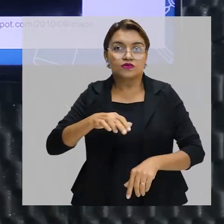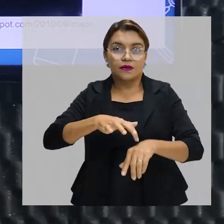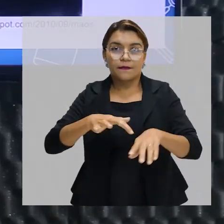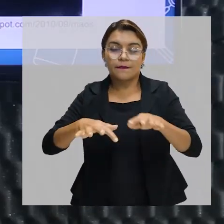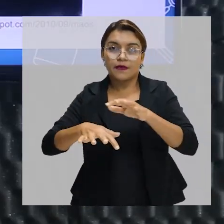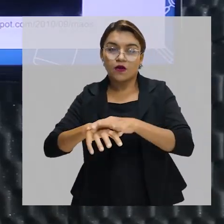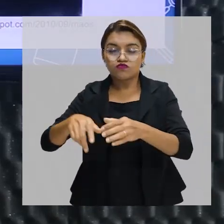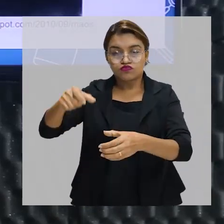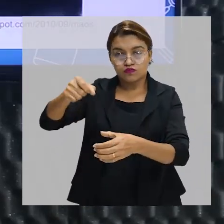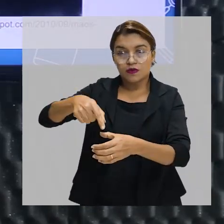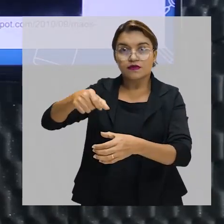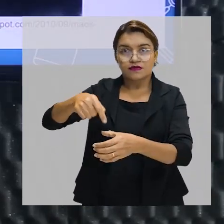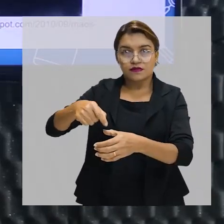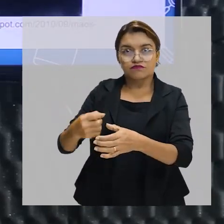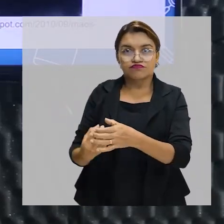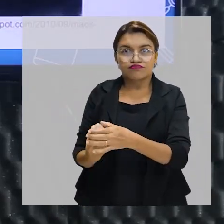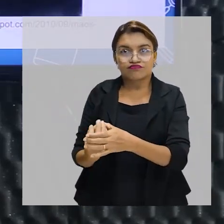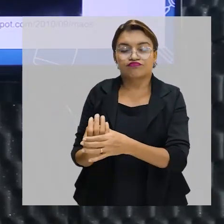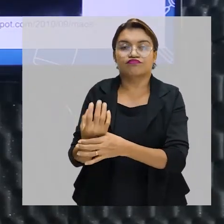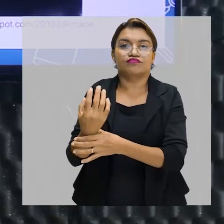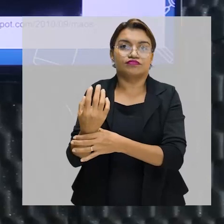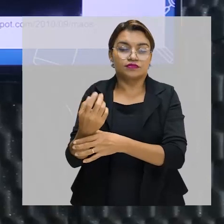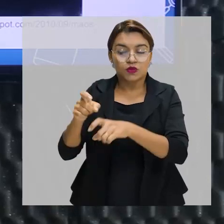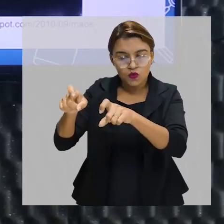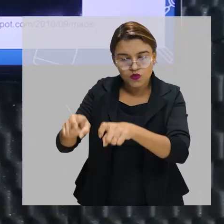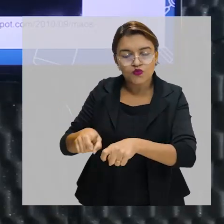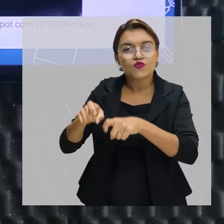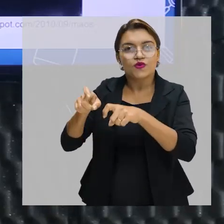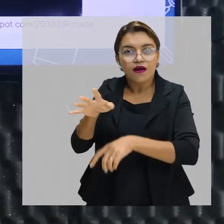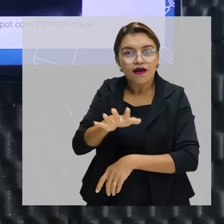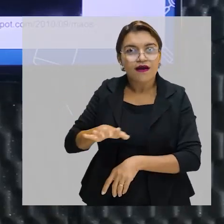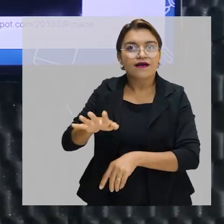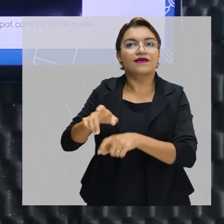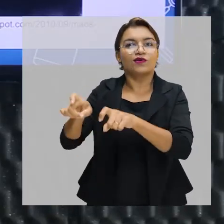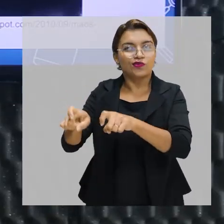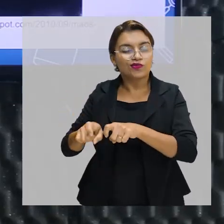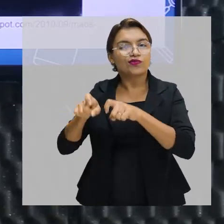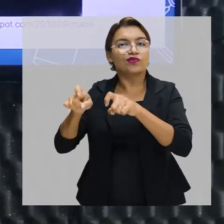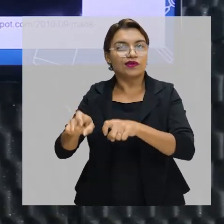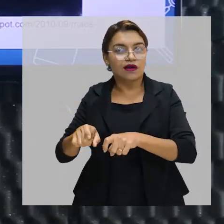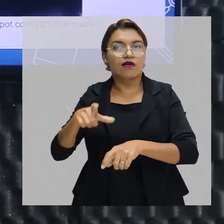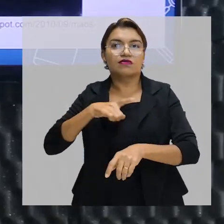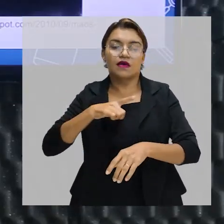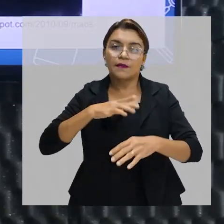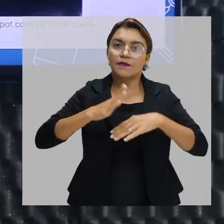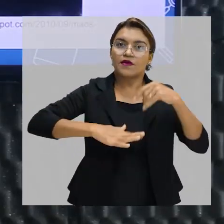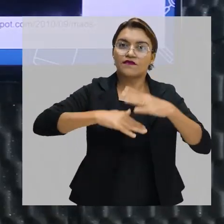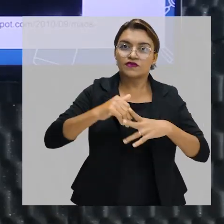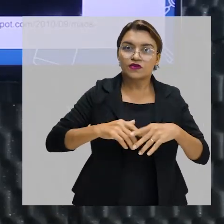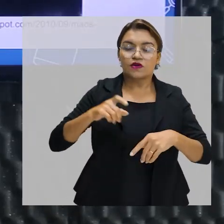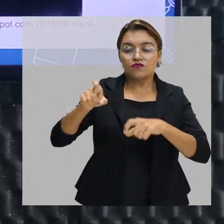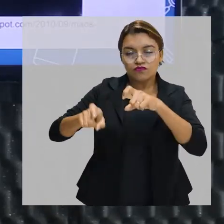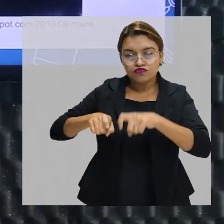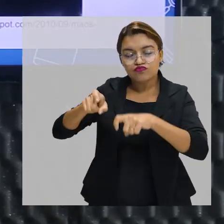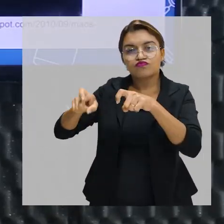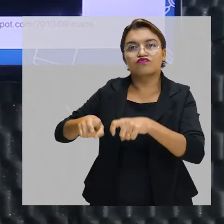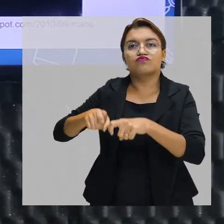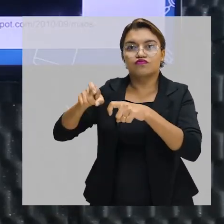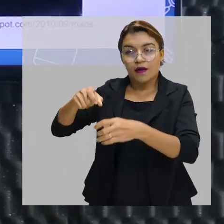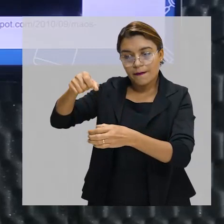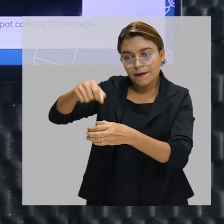plantar. E, claro, agrário, rural, né? Existem os agricultores que trabalham com